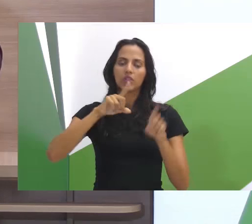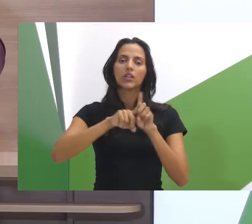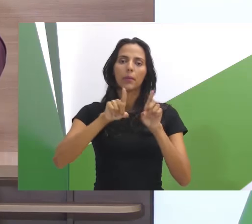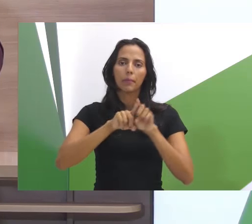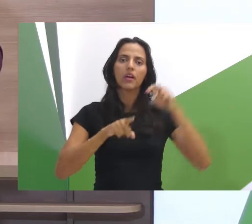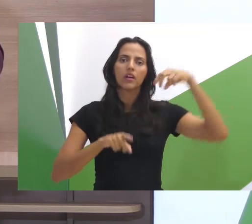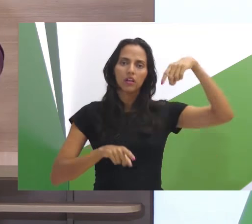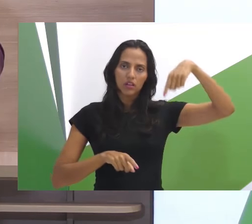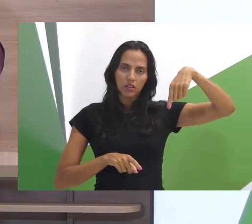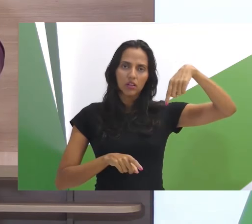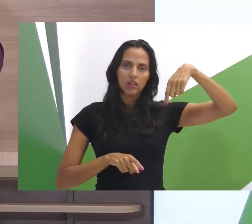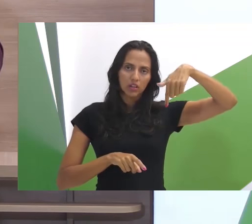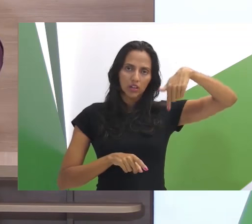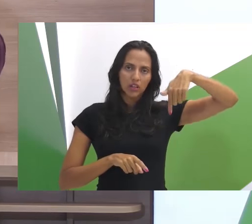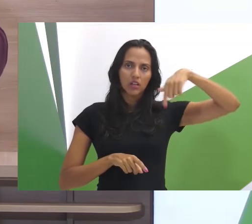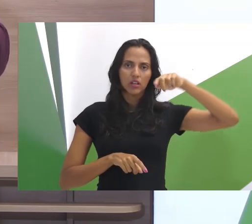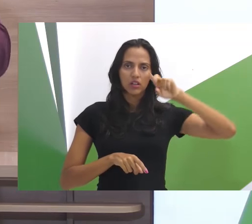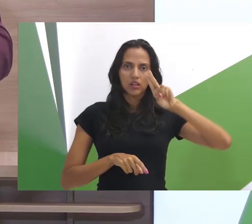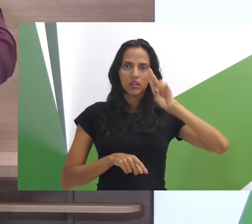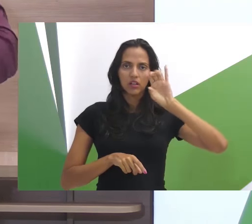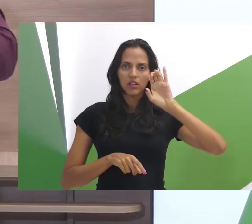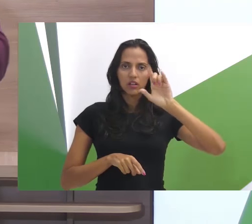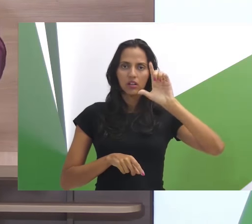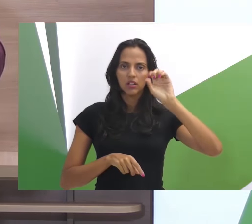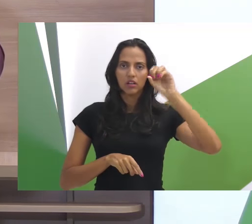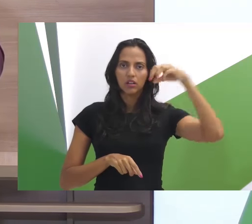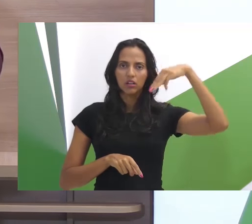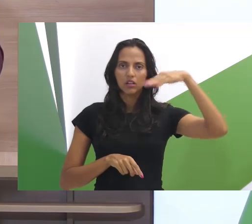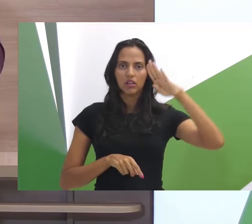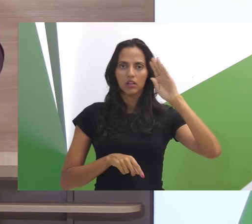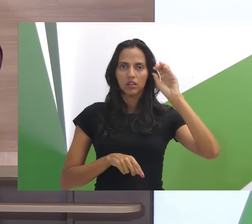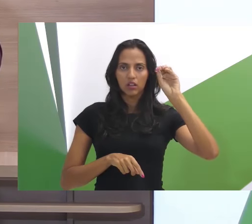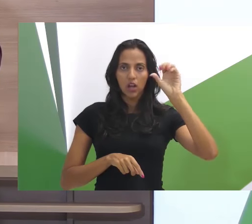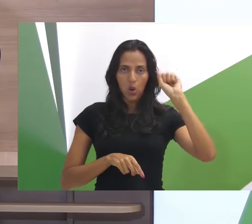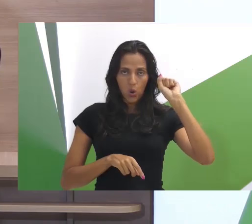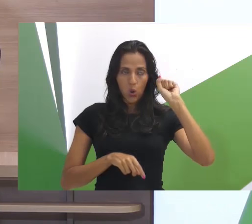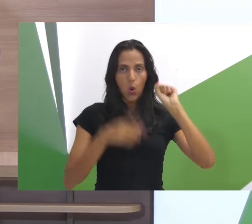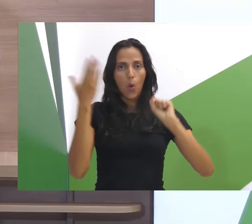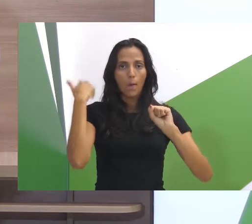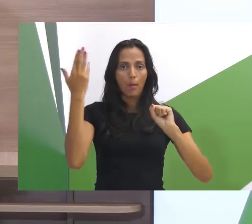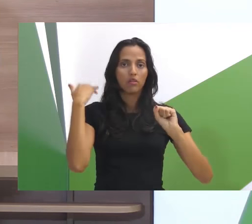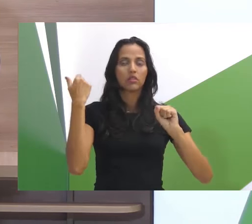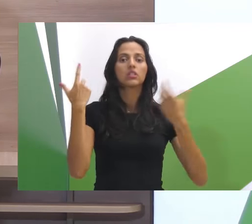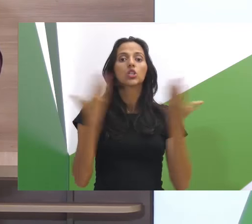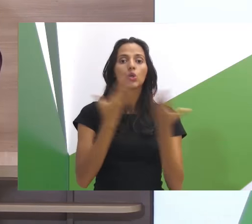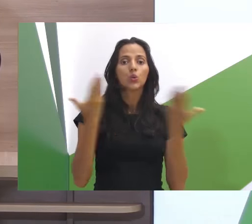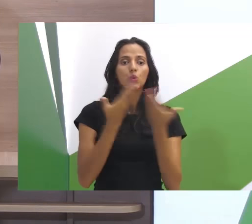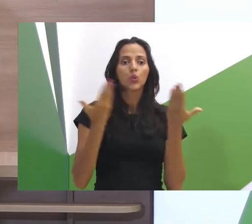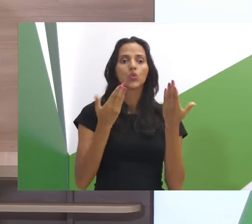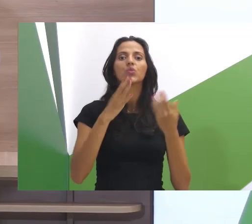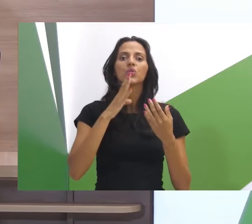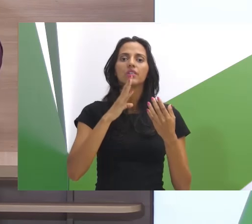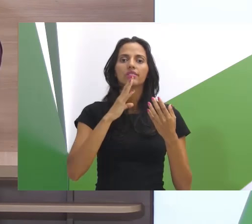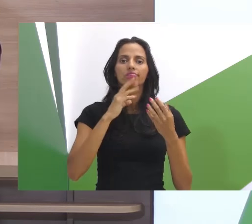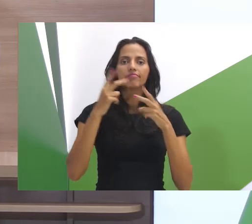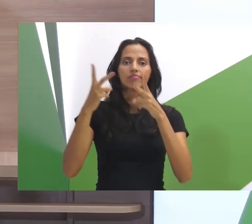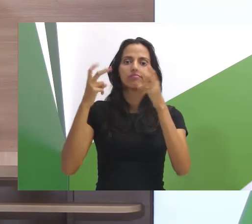teve comunidades que formaram seus quilombos e hoje são reconhecidas nacionalmente.